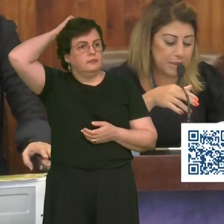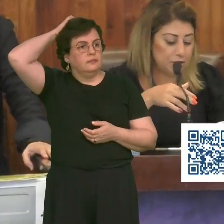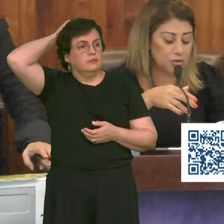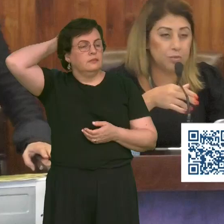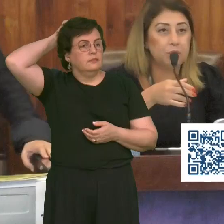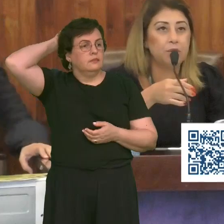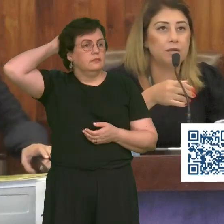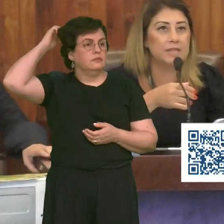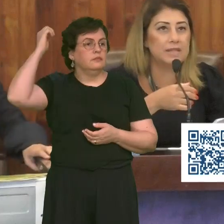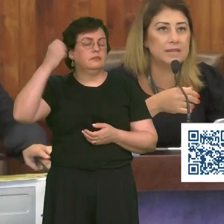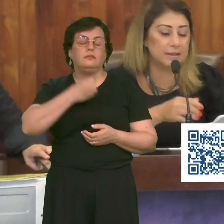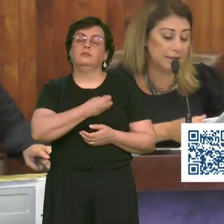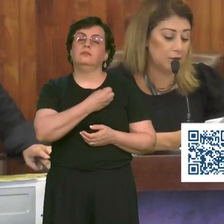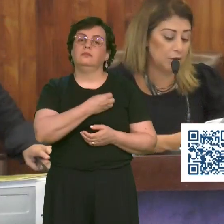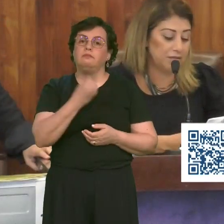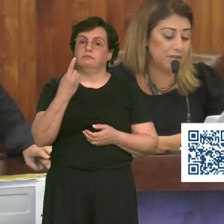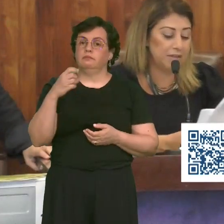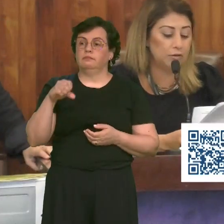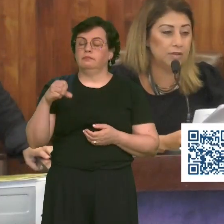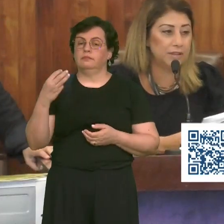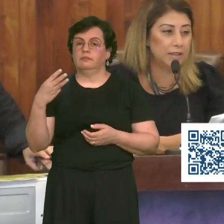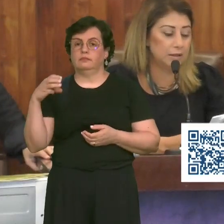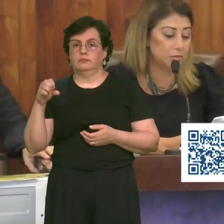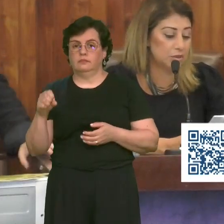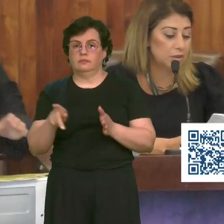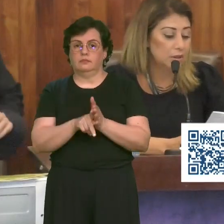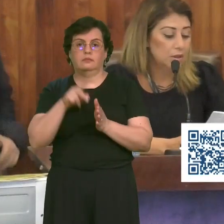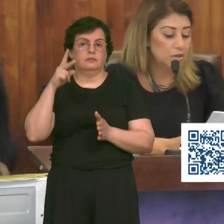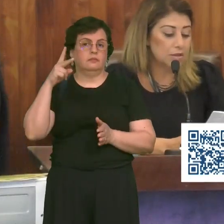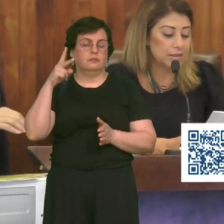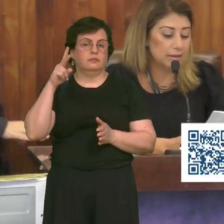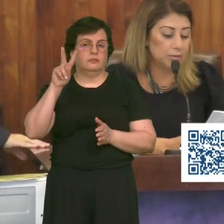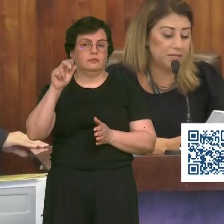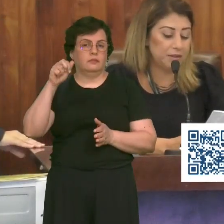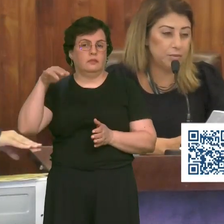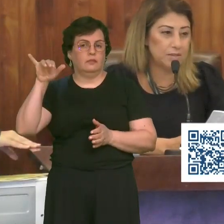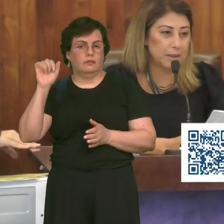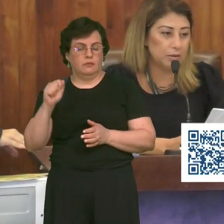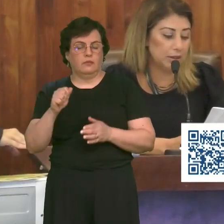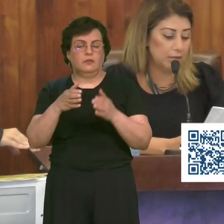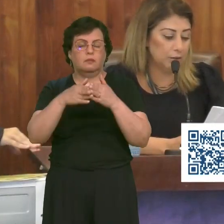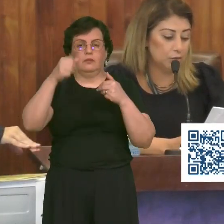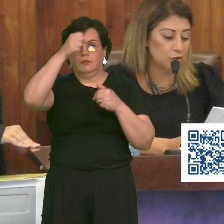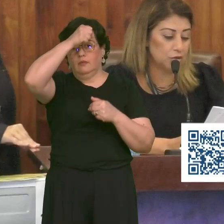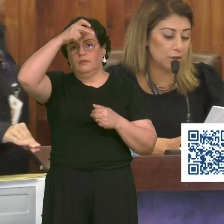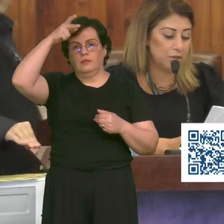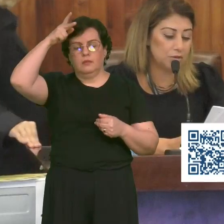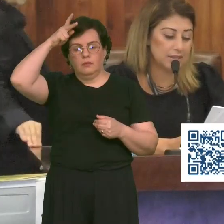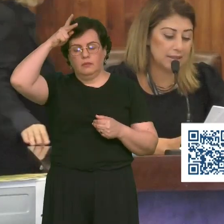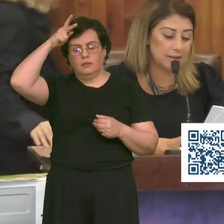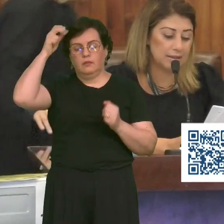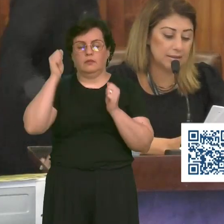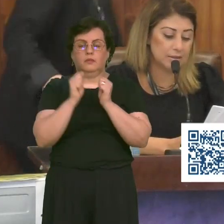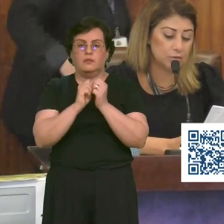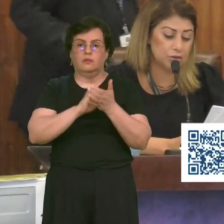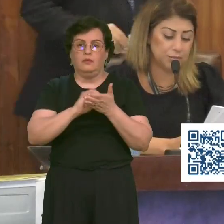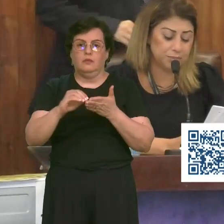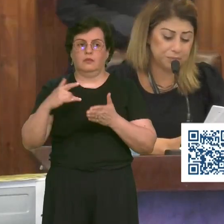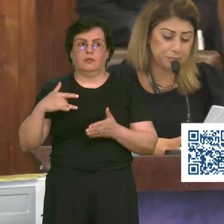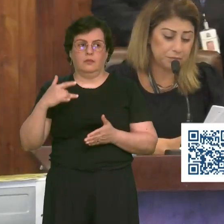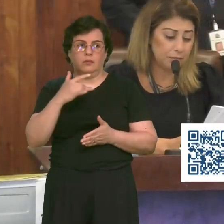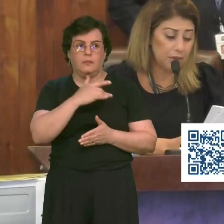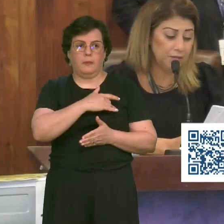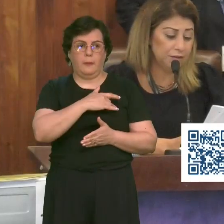requerimento de número 1939 da vereadora Vânia Ramos solicitando o Prefeito Municipal Daniela Alonso juntamente com a Secretaria da